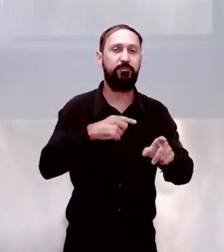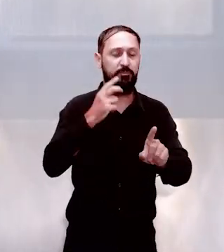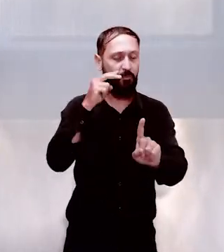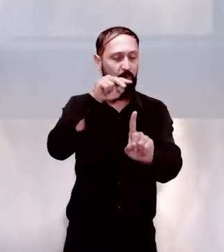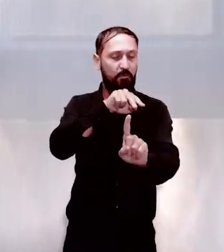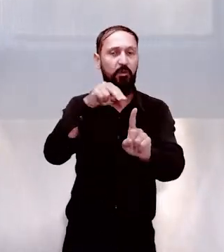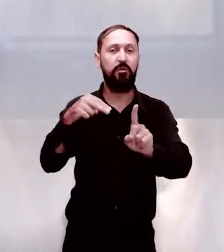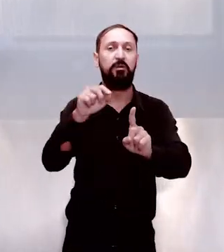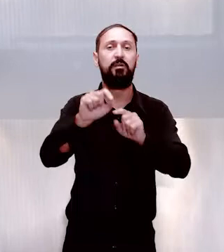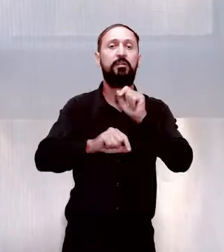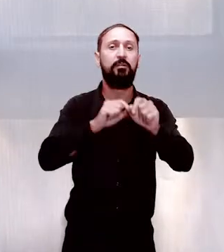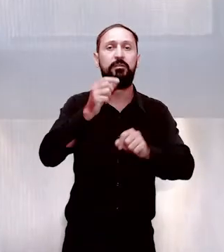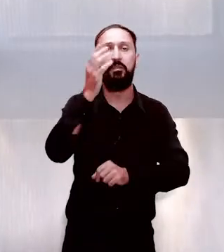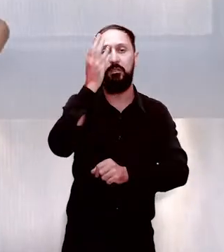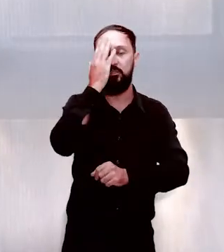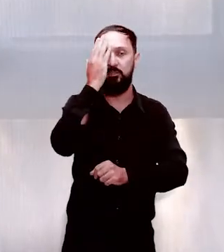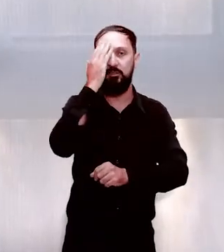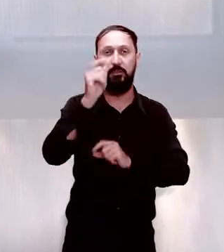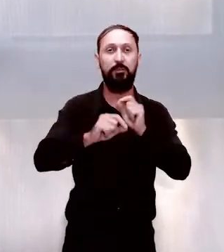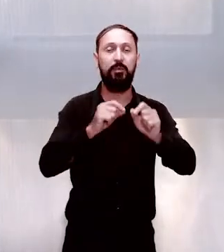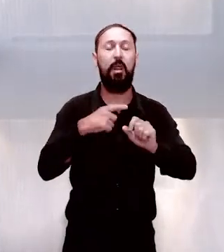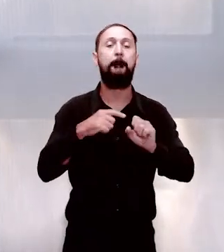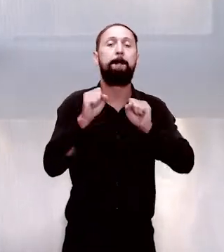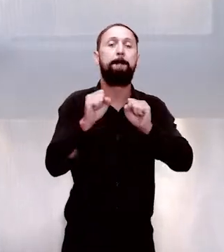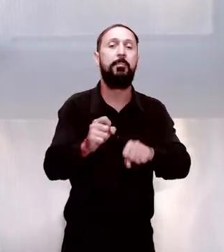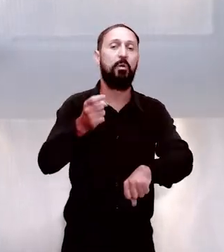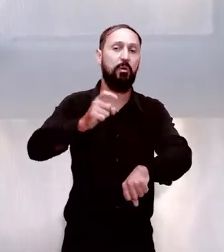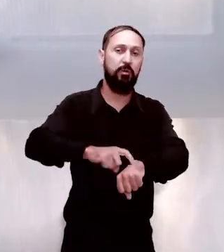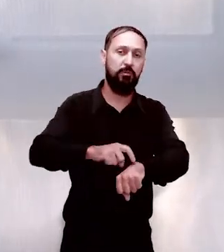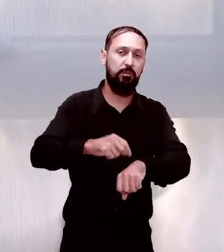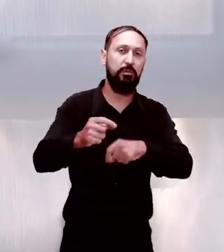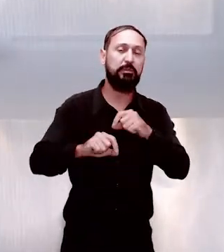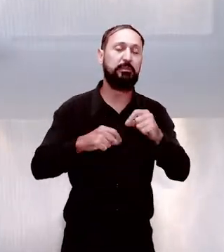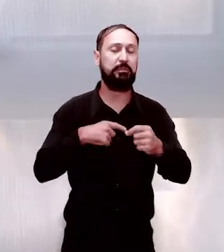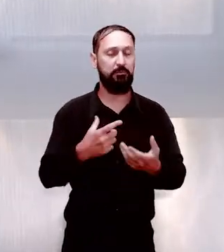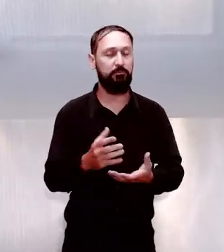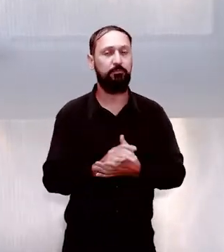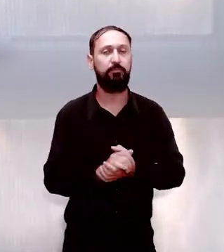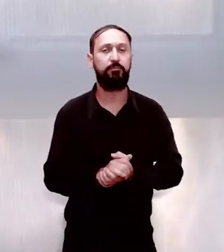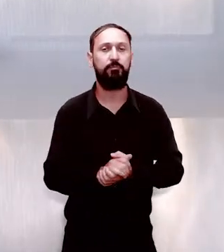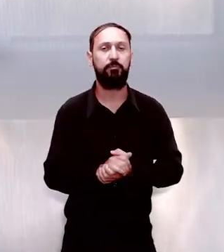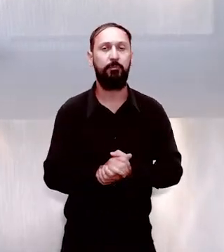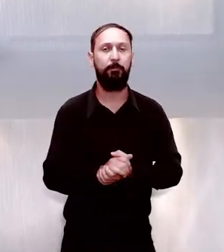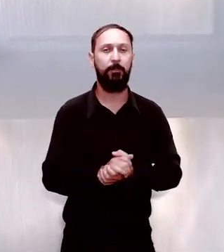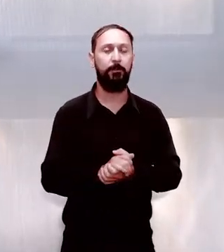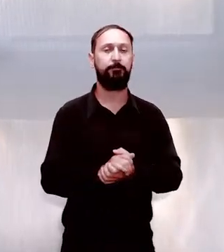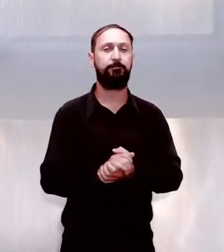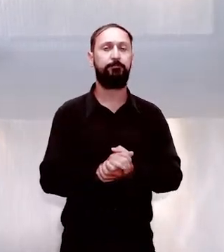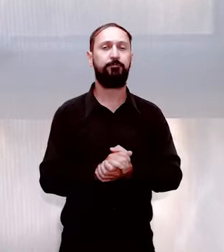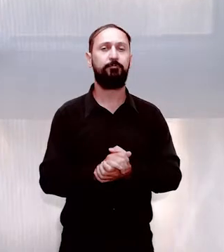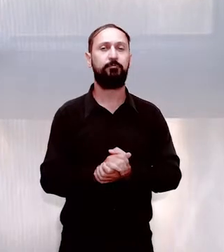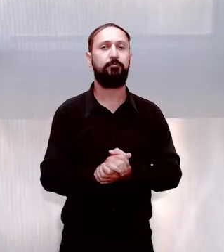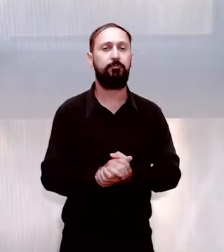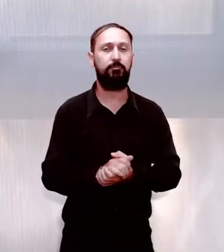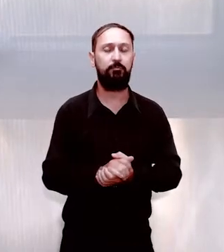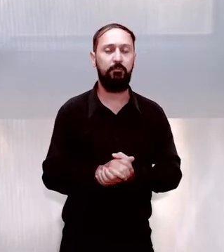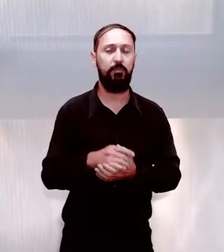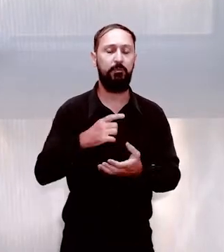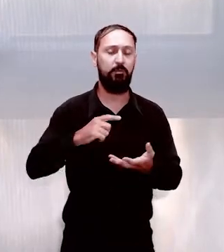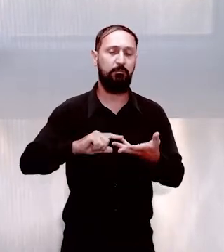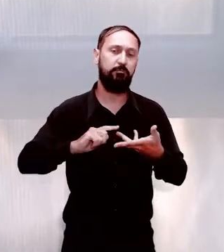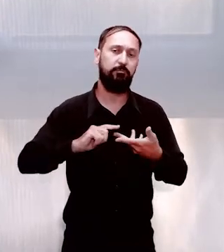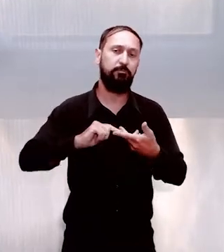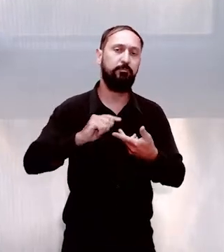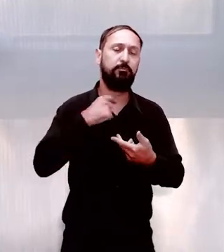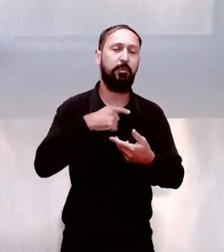da visibilidade e a pessoa saber que ela também poderá chegar onde nós chegamos. Então eu tenho, assim, se eu for falar de exemplos, eu tenho